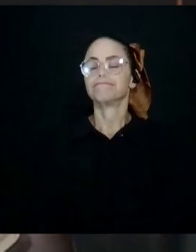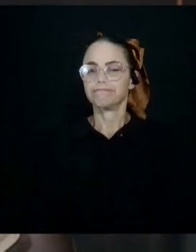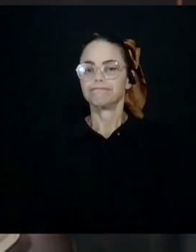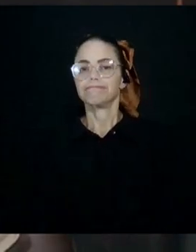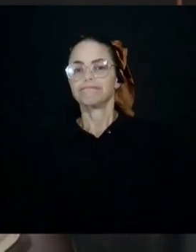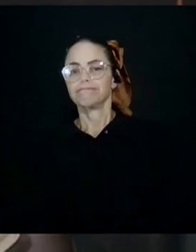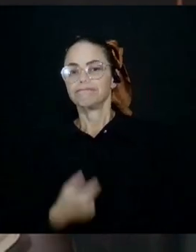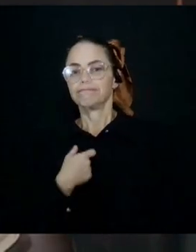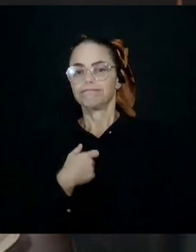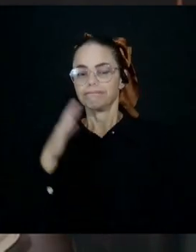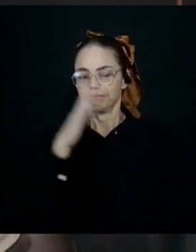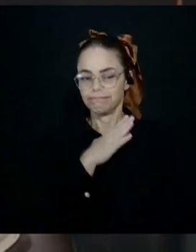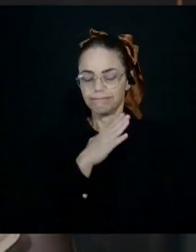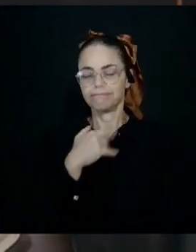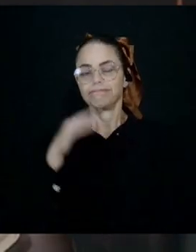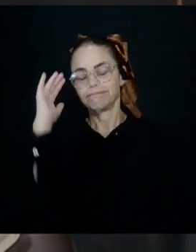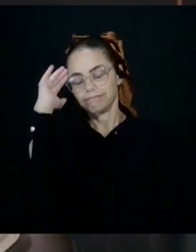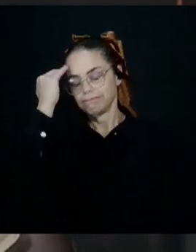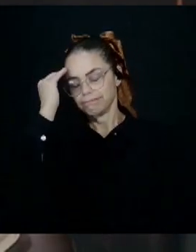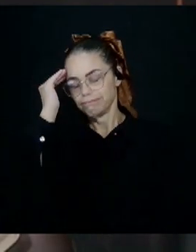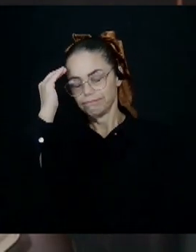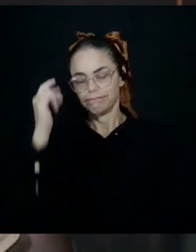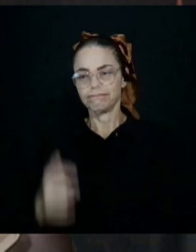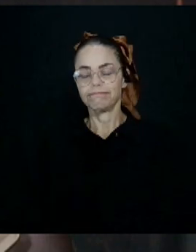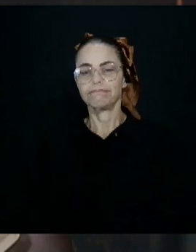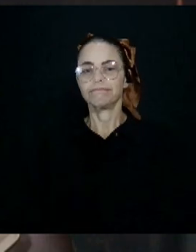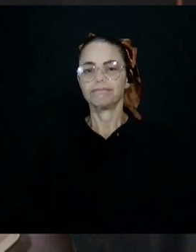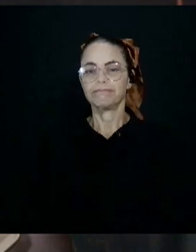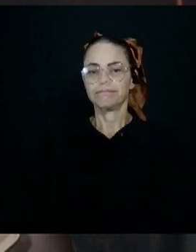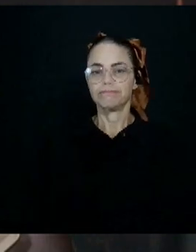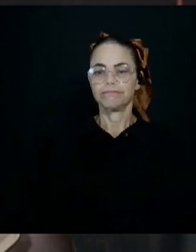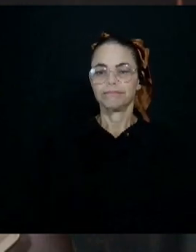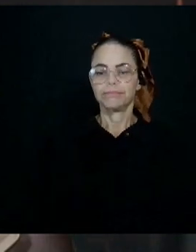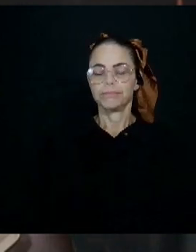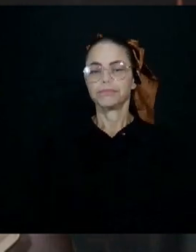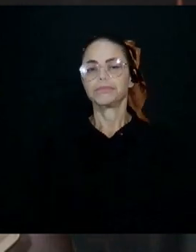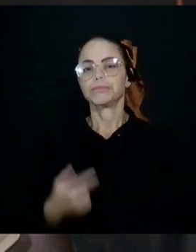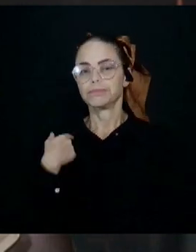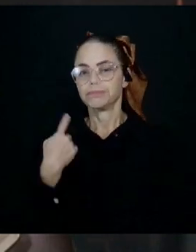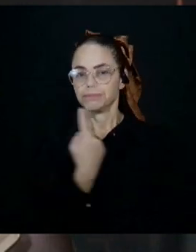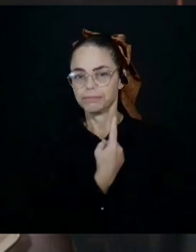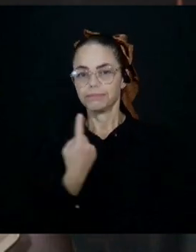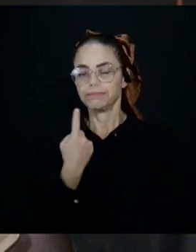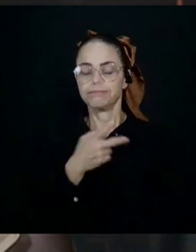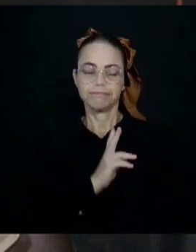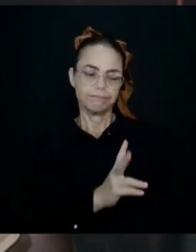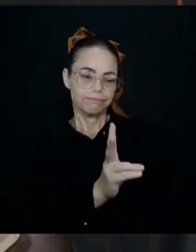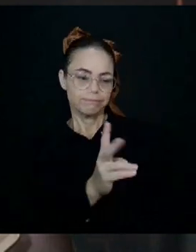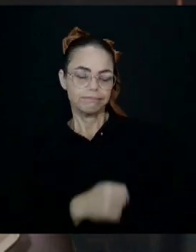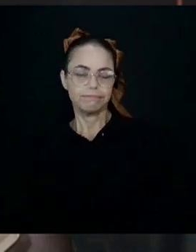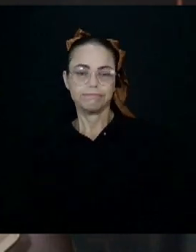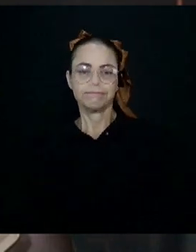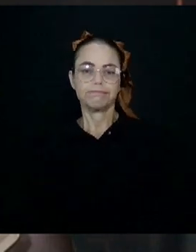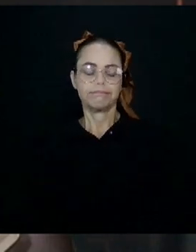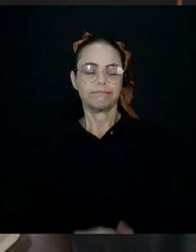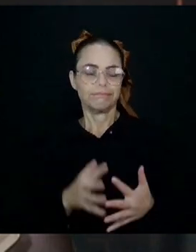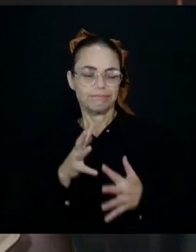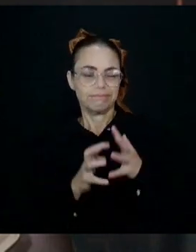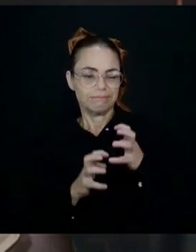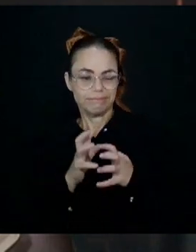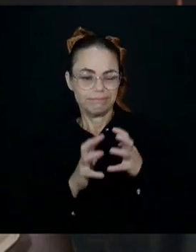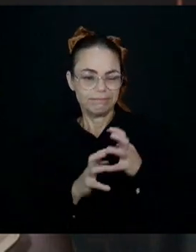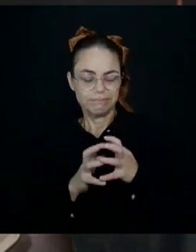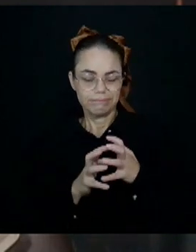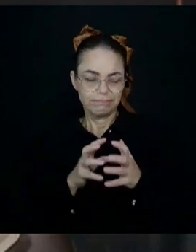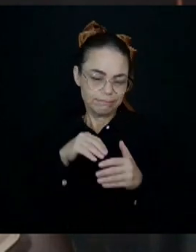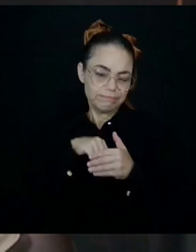interpretada. Então, por mais que a gente a todo momento esteja nesse conflito interno, né? Pensando